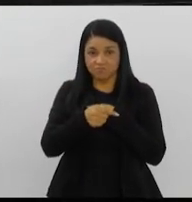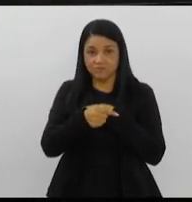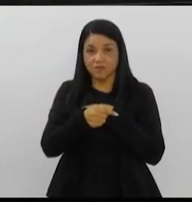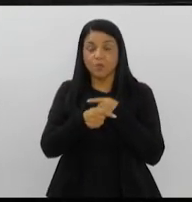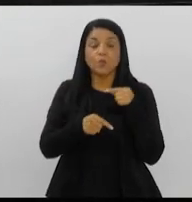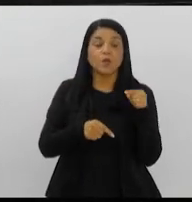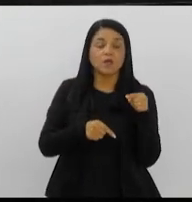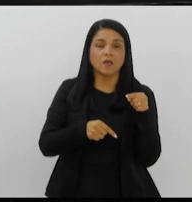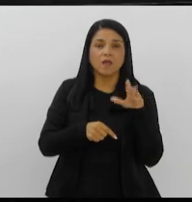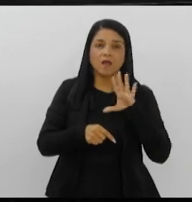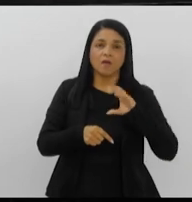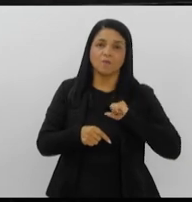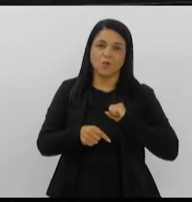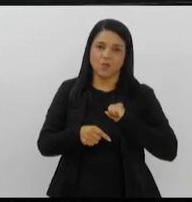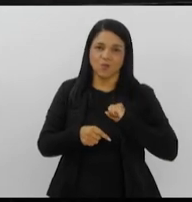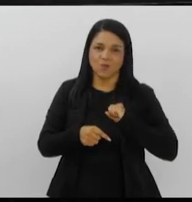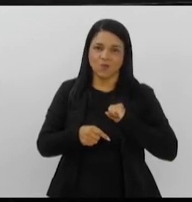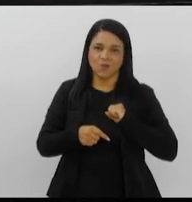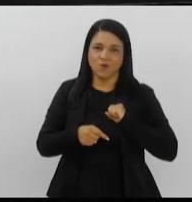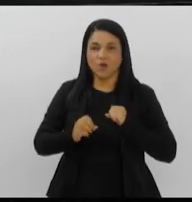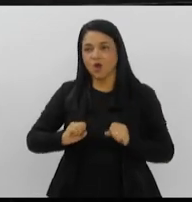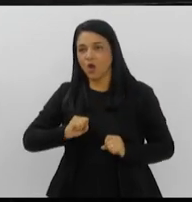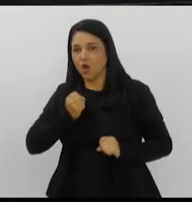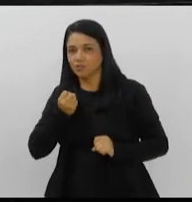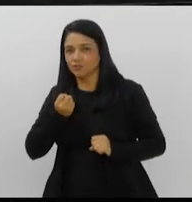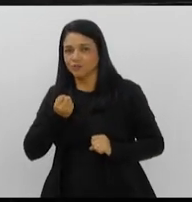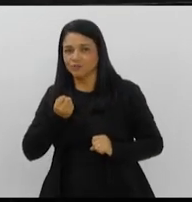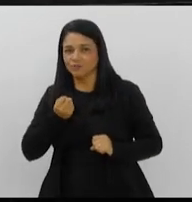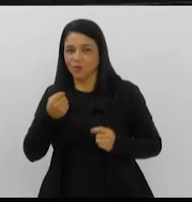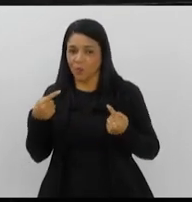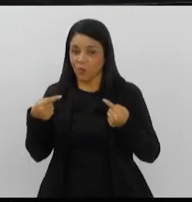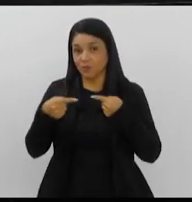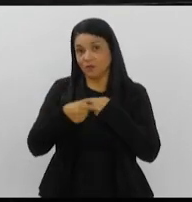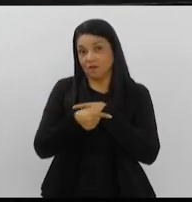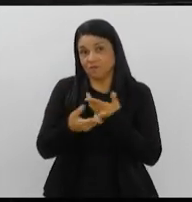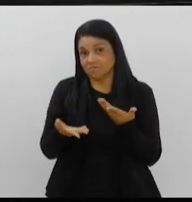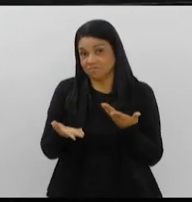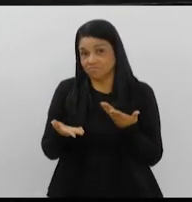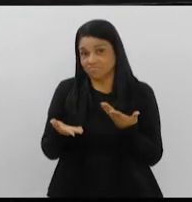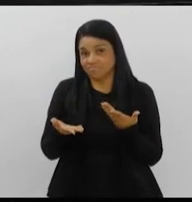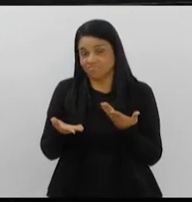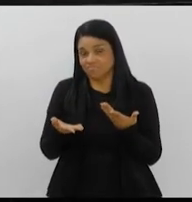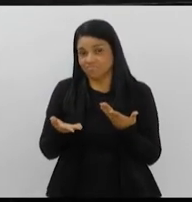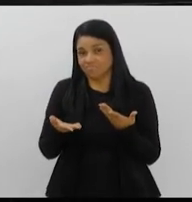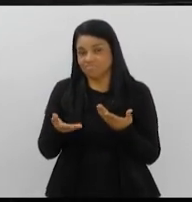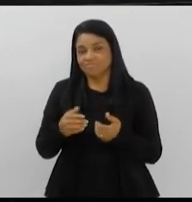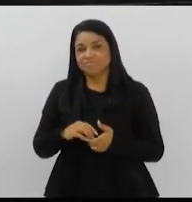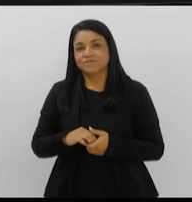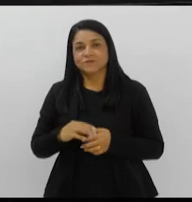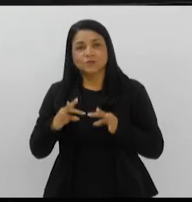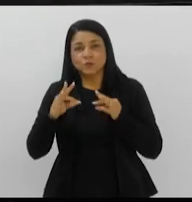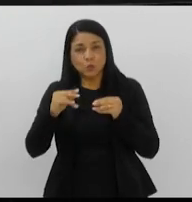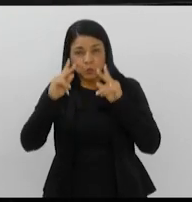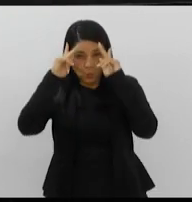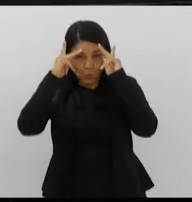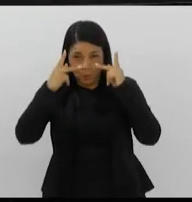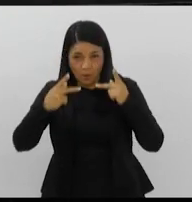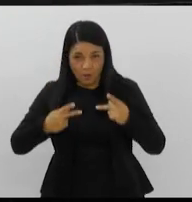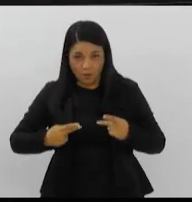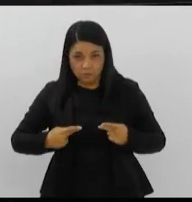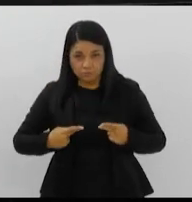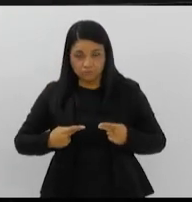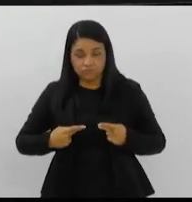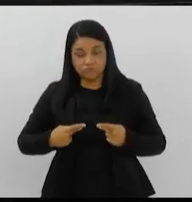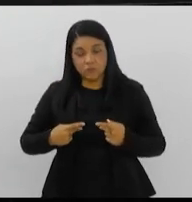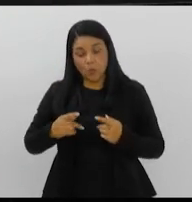amor. Essa que é a unidade dos contrários. O todo, o ser humano, tem um